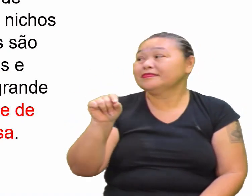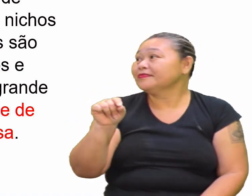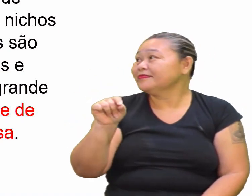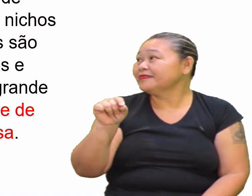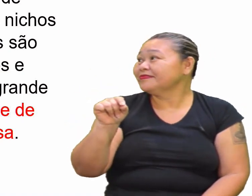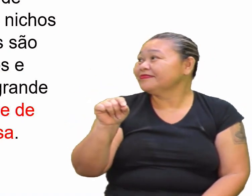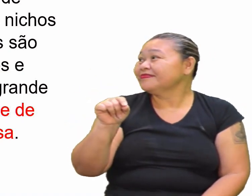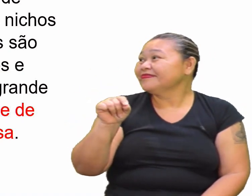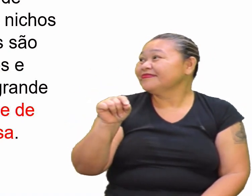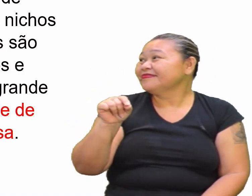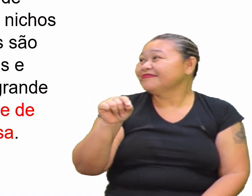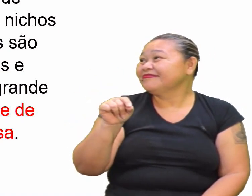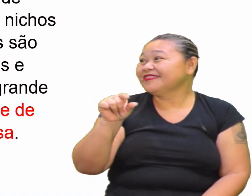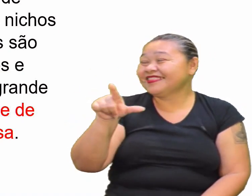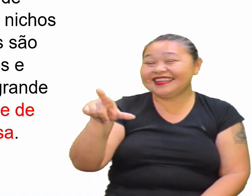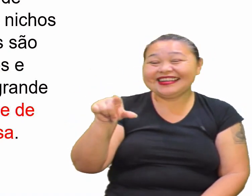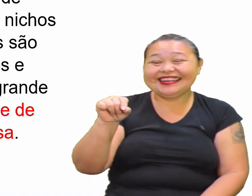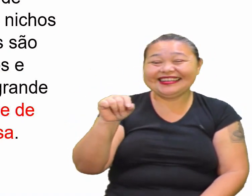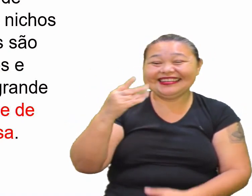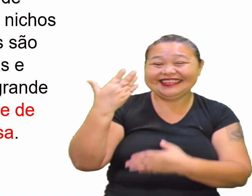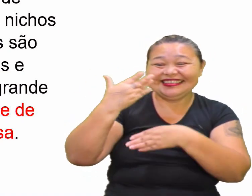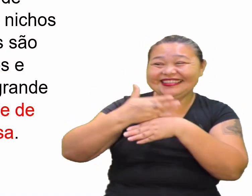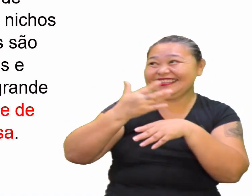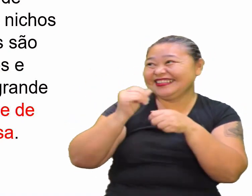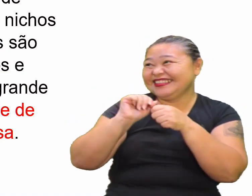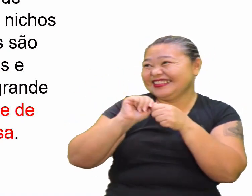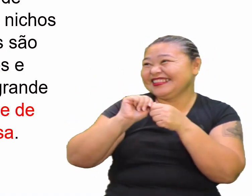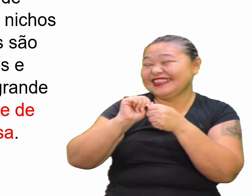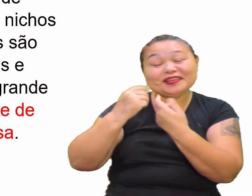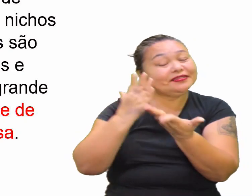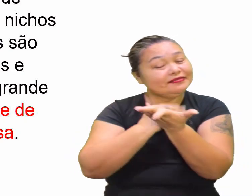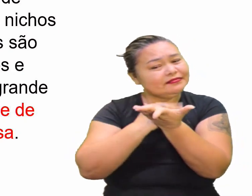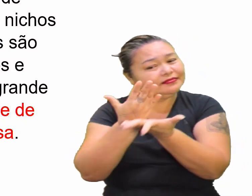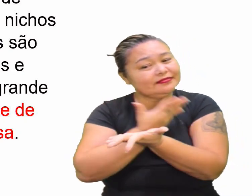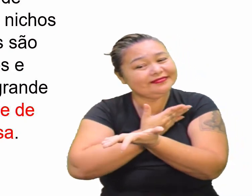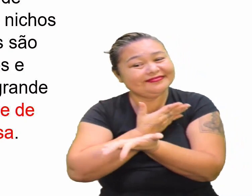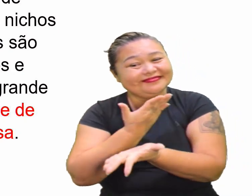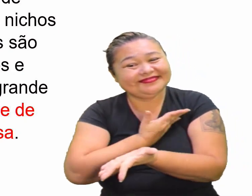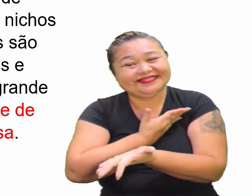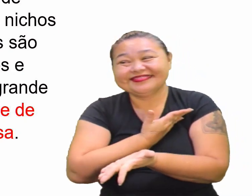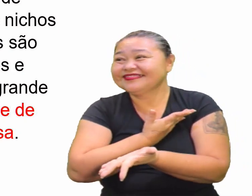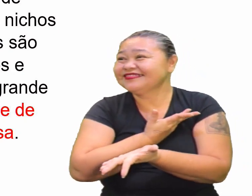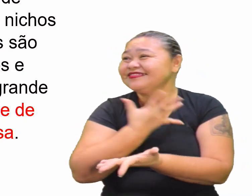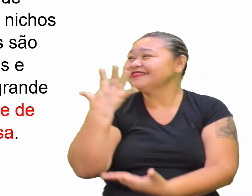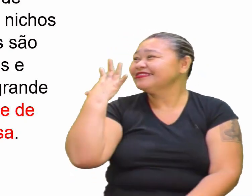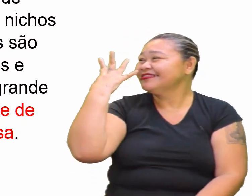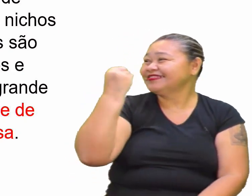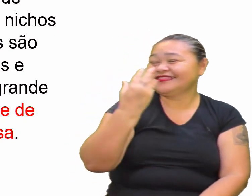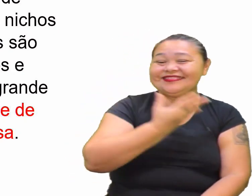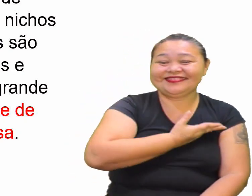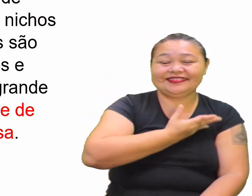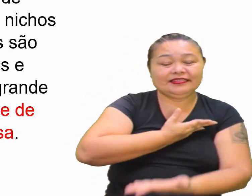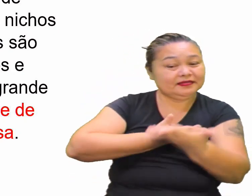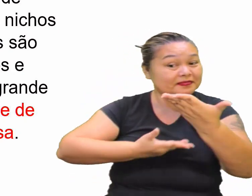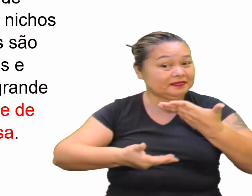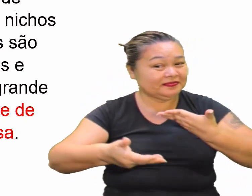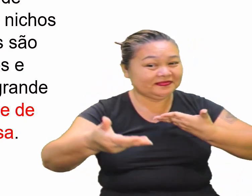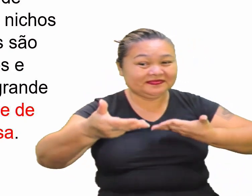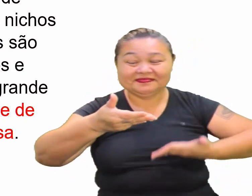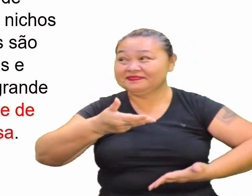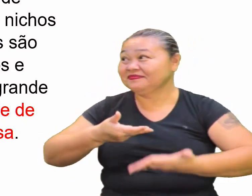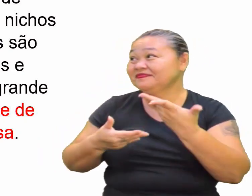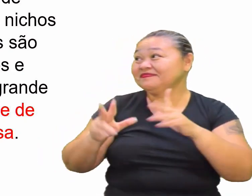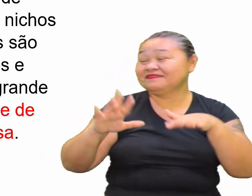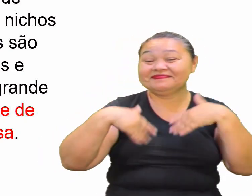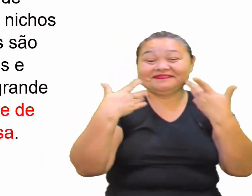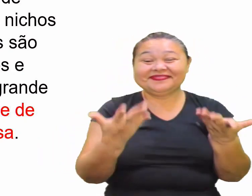desse doramas da vida aí, sempre começa com uma bela amizade, né? uma bela amizade, aquela troca, e a gente fica ansioso,